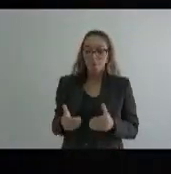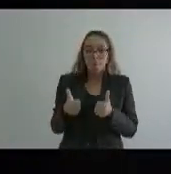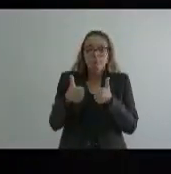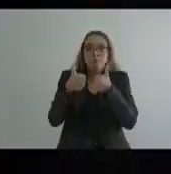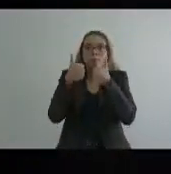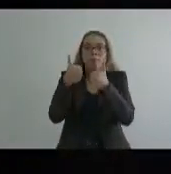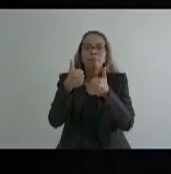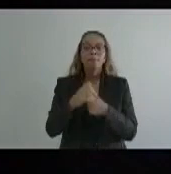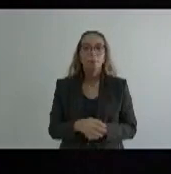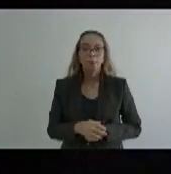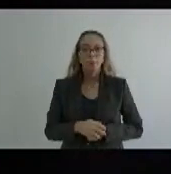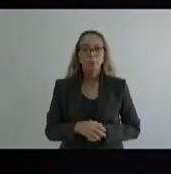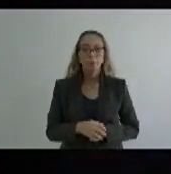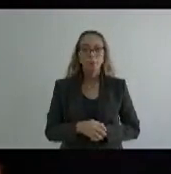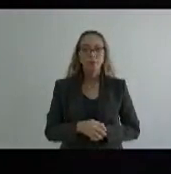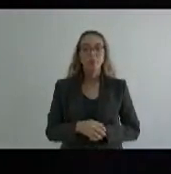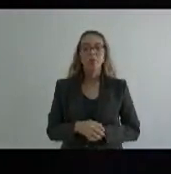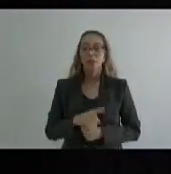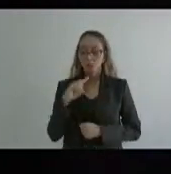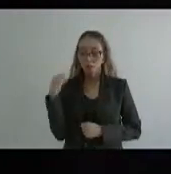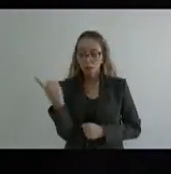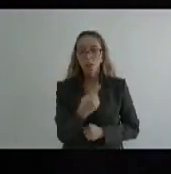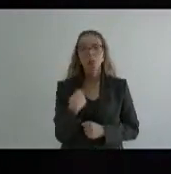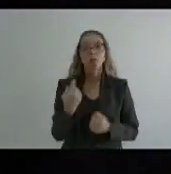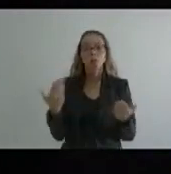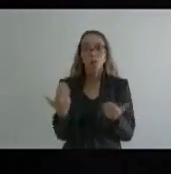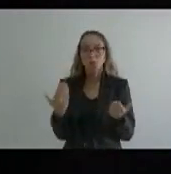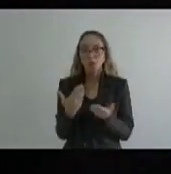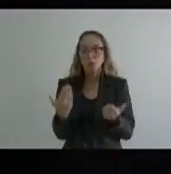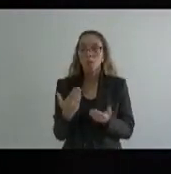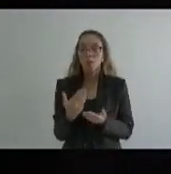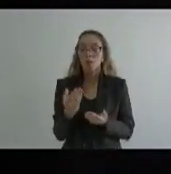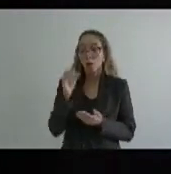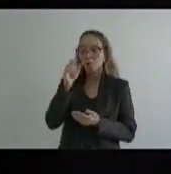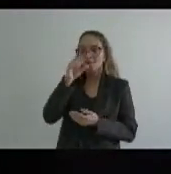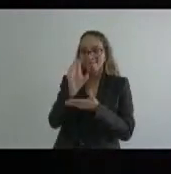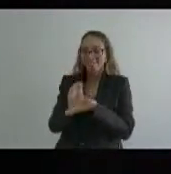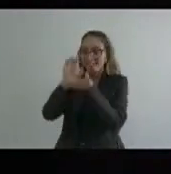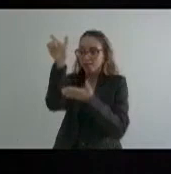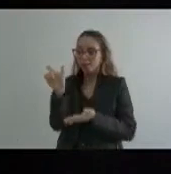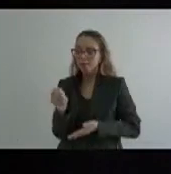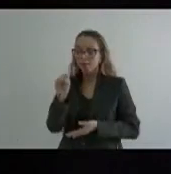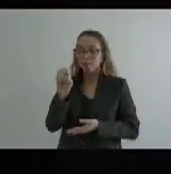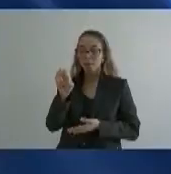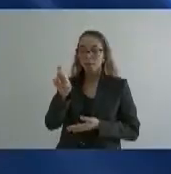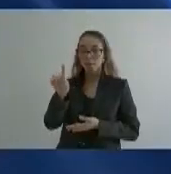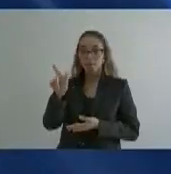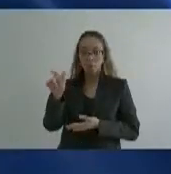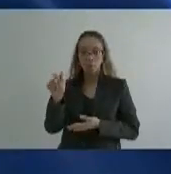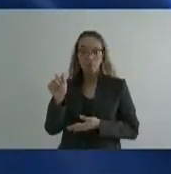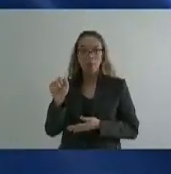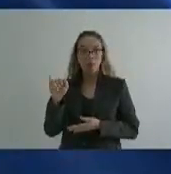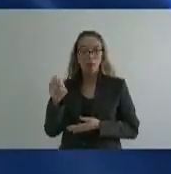conselheiro Sérgio Ricardo, se nós estamos atualmente na melhor versão do Tribunal de Contas de todos os tempos,